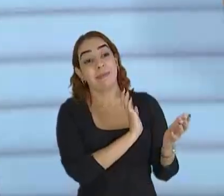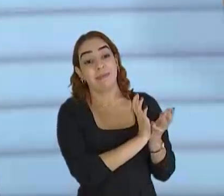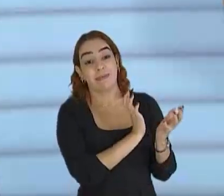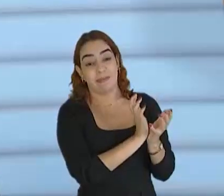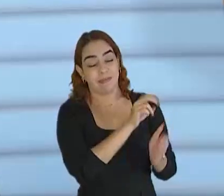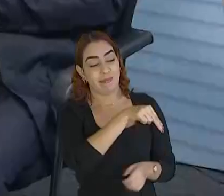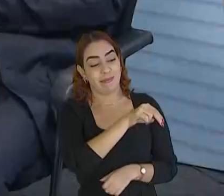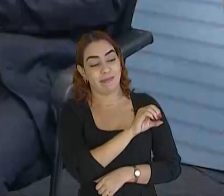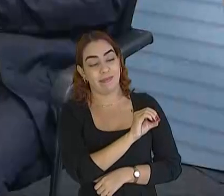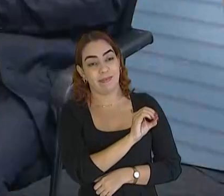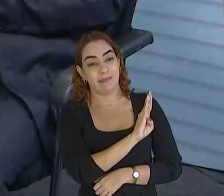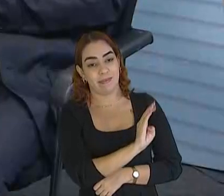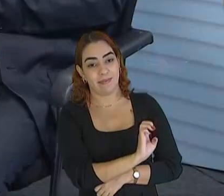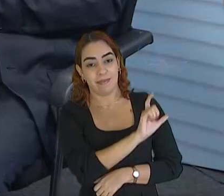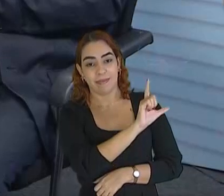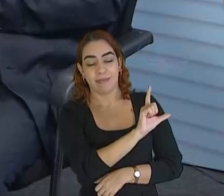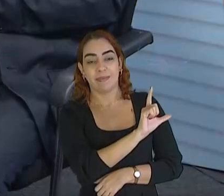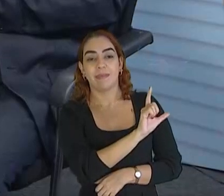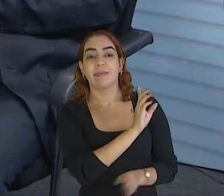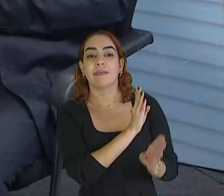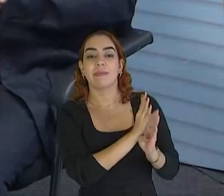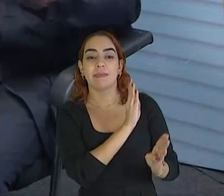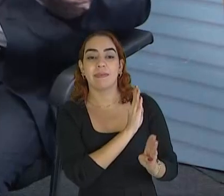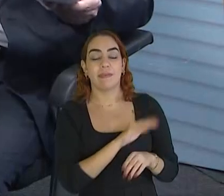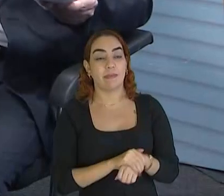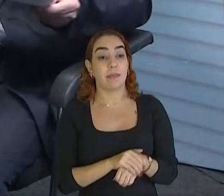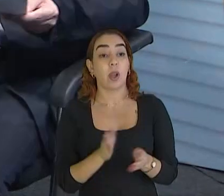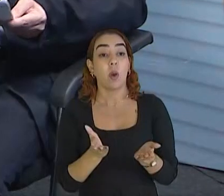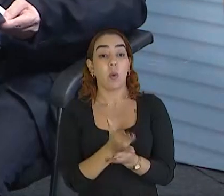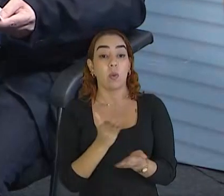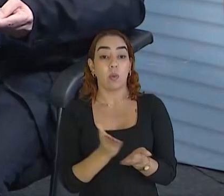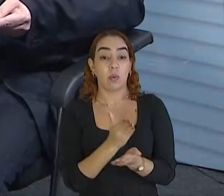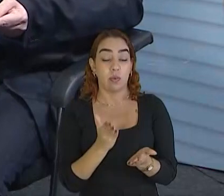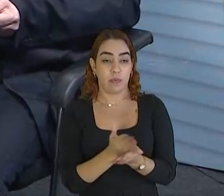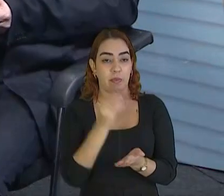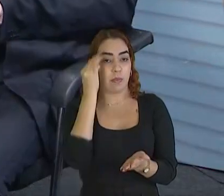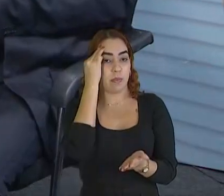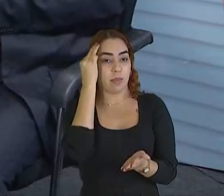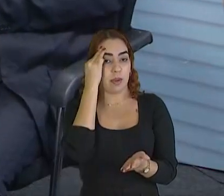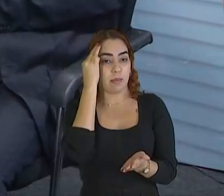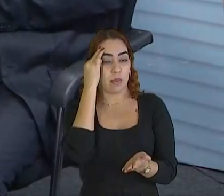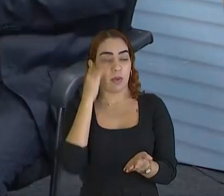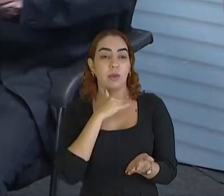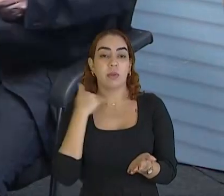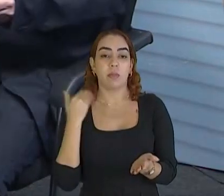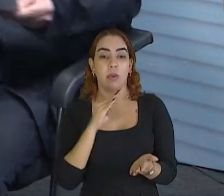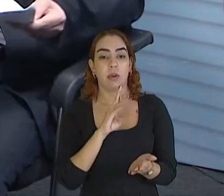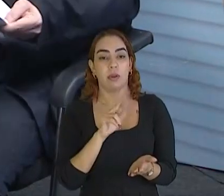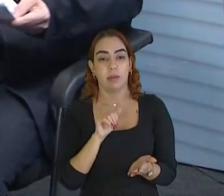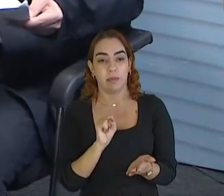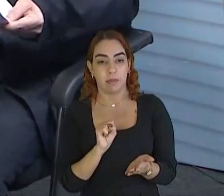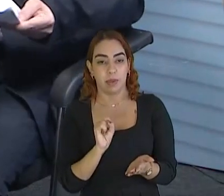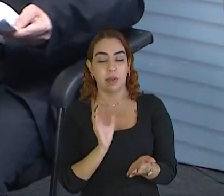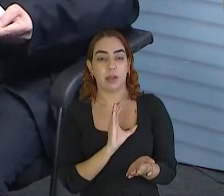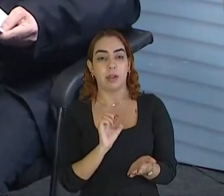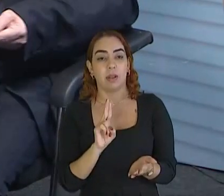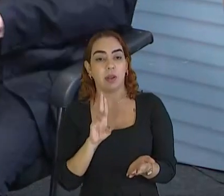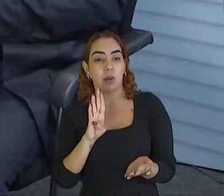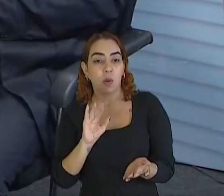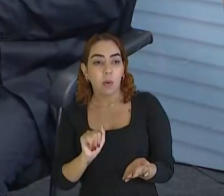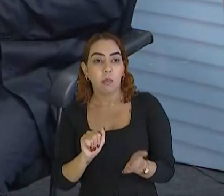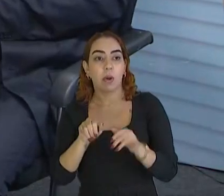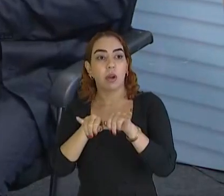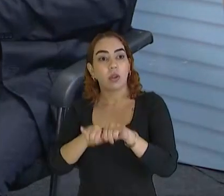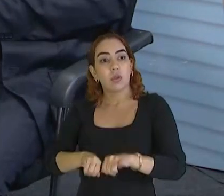tardiamente. A memória póstuma de Brás Cubas, que virou um boom nos Estados Unidos depois do vídeo dessa americana. Todo mundo querendo saber que livro é esse, etc.